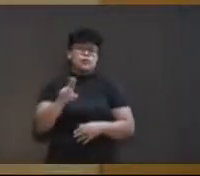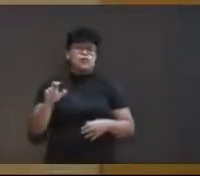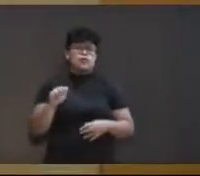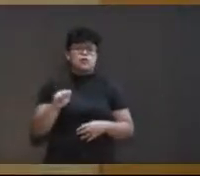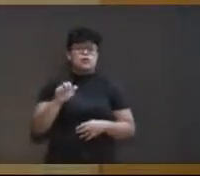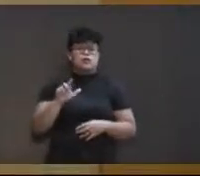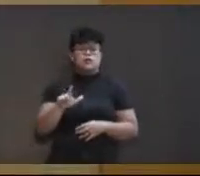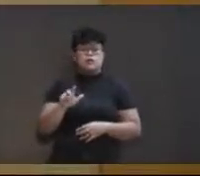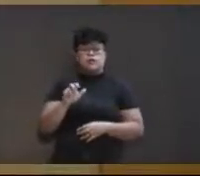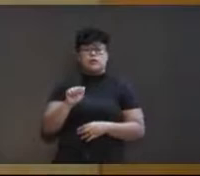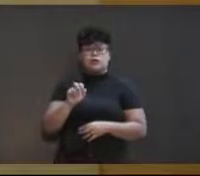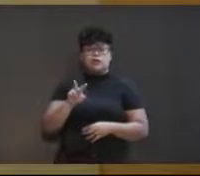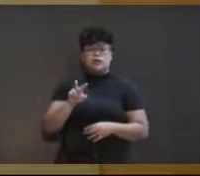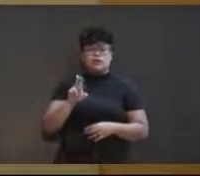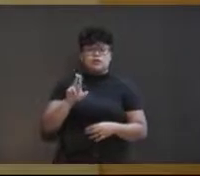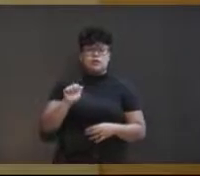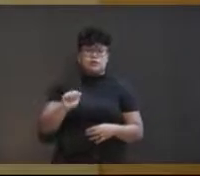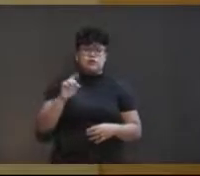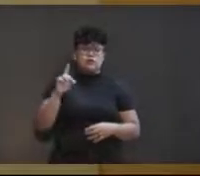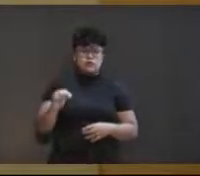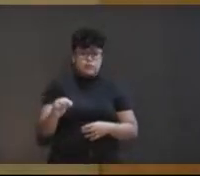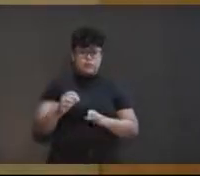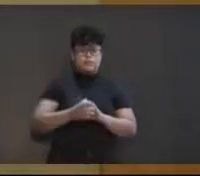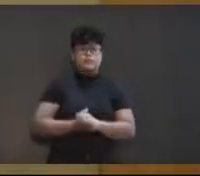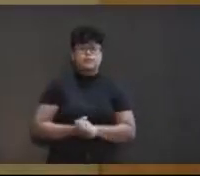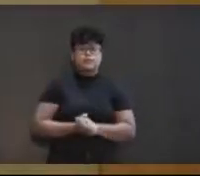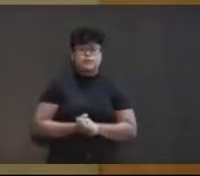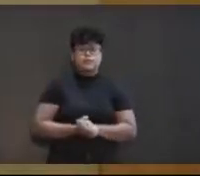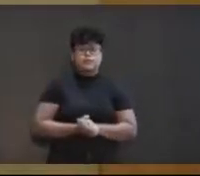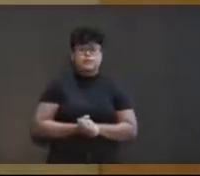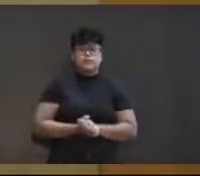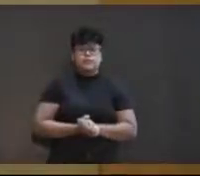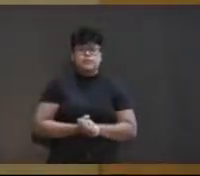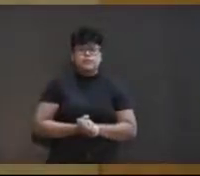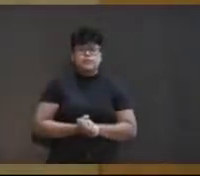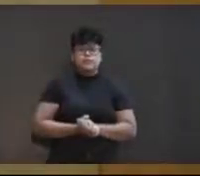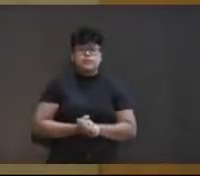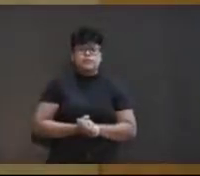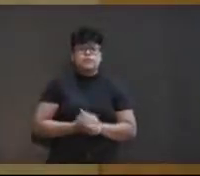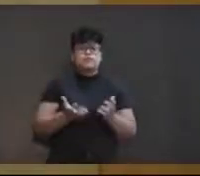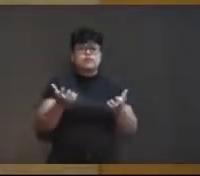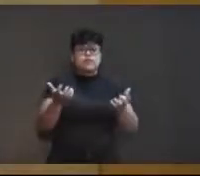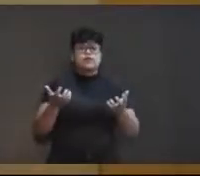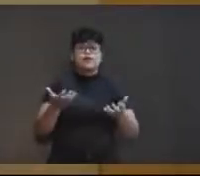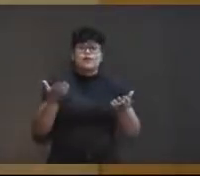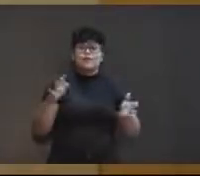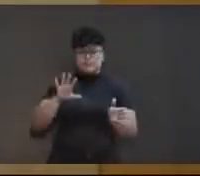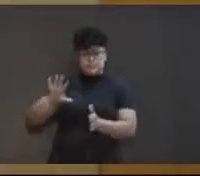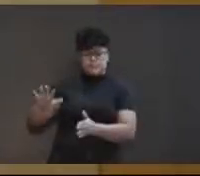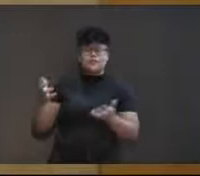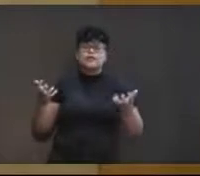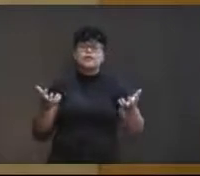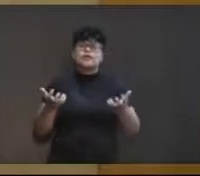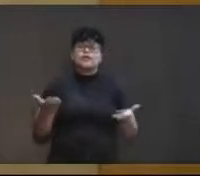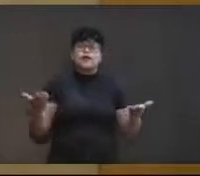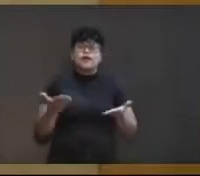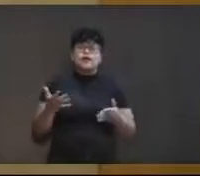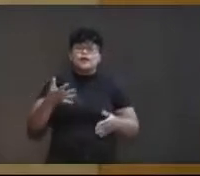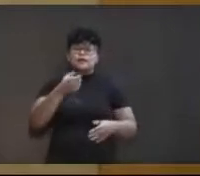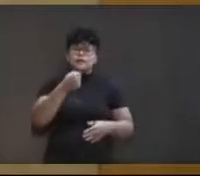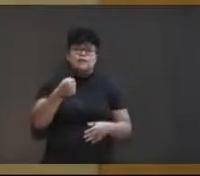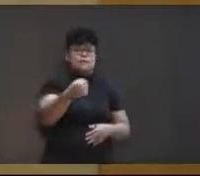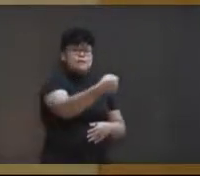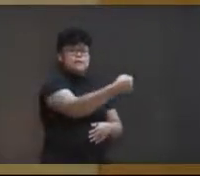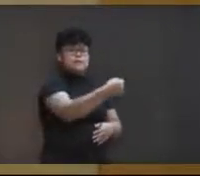bom agora passam para a as atividades eu quero passar a palavra a professora Rúbia Gonçalves